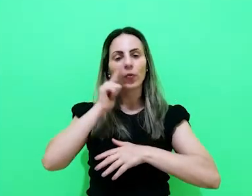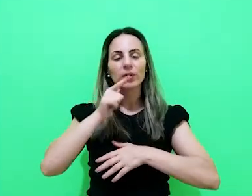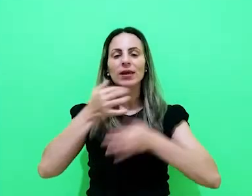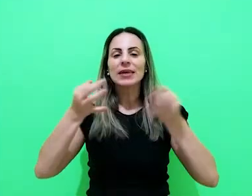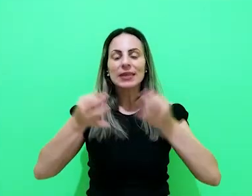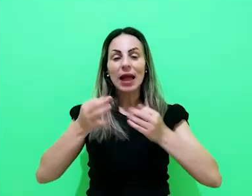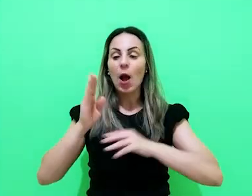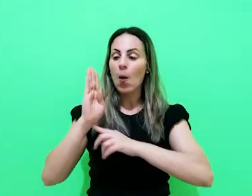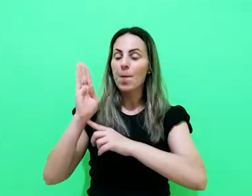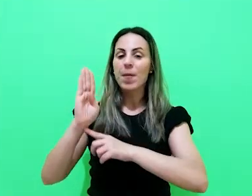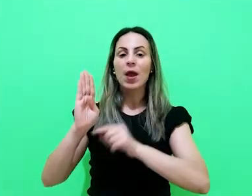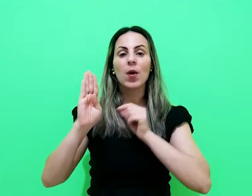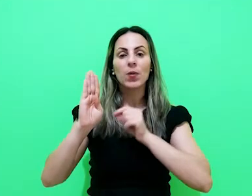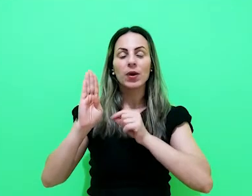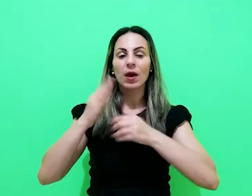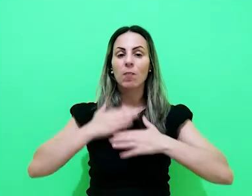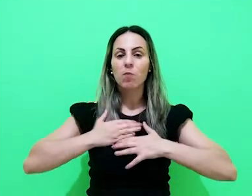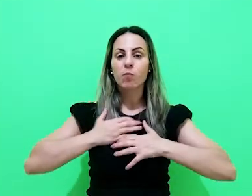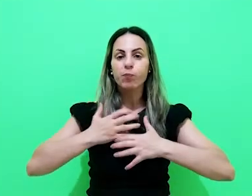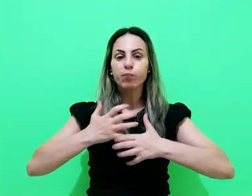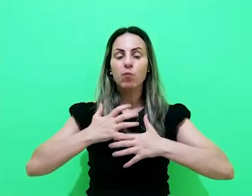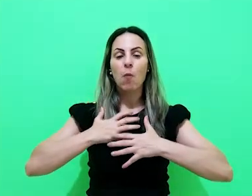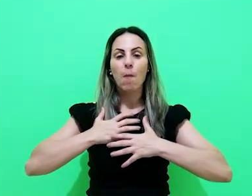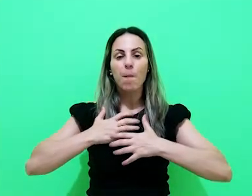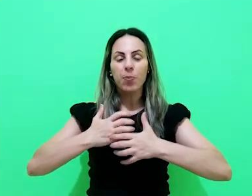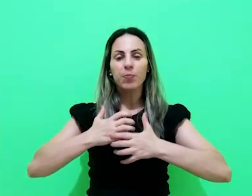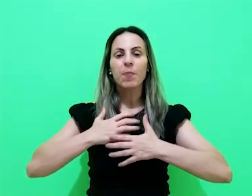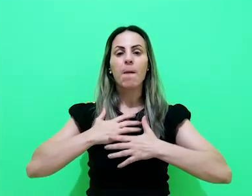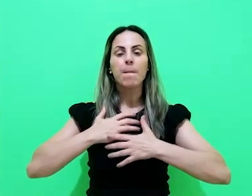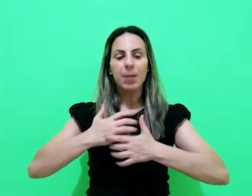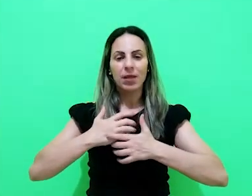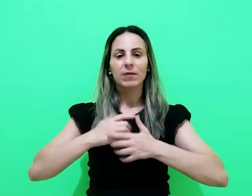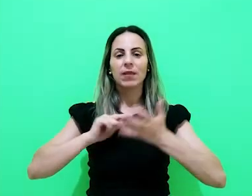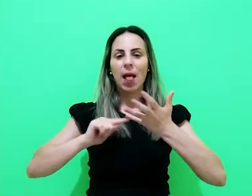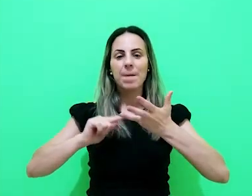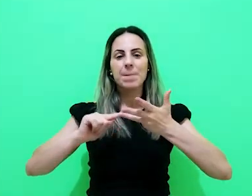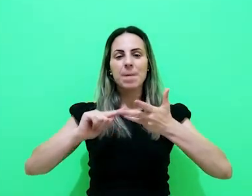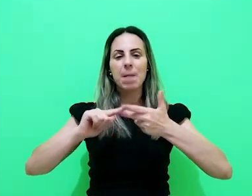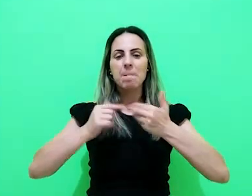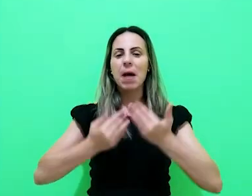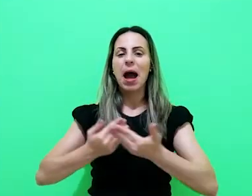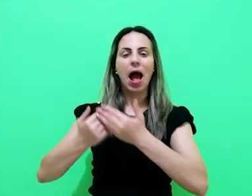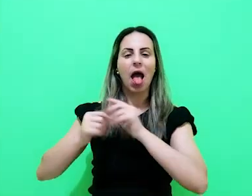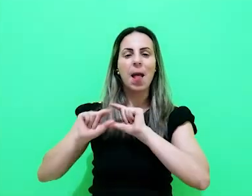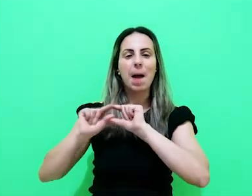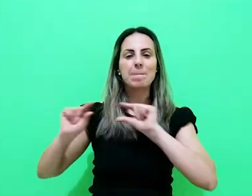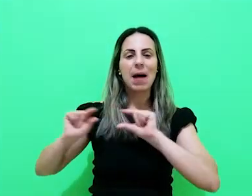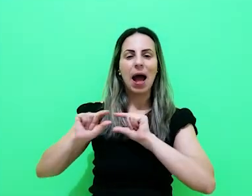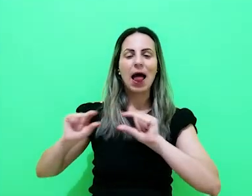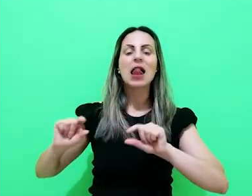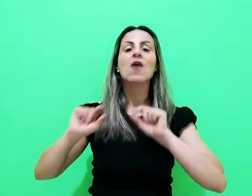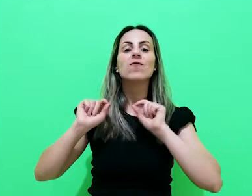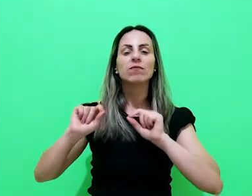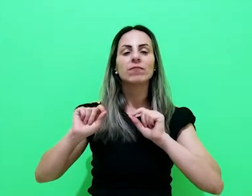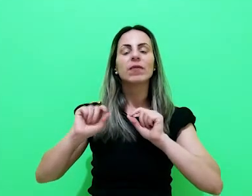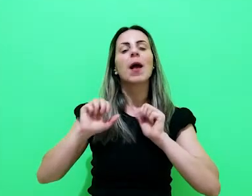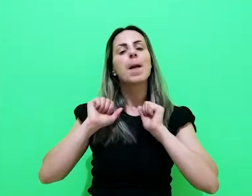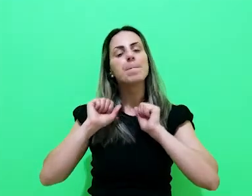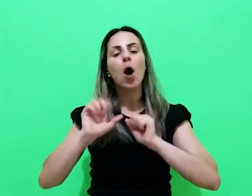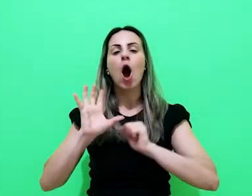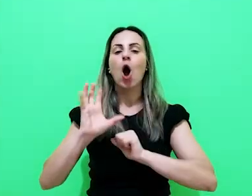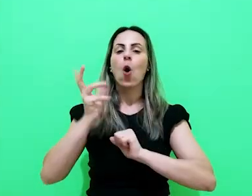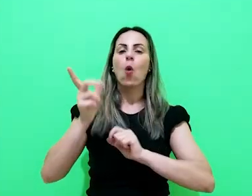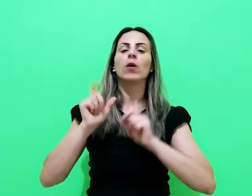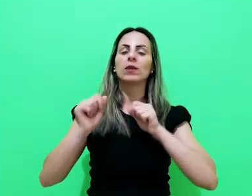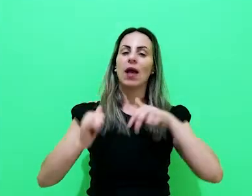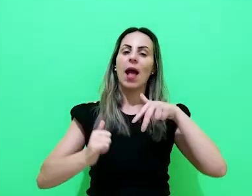B, ele fala em pneumotórax hipertensivo, hemotórax, pneumotórax aberto, tórax instável, que são coisas que podem levar